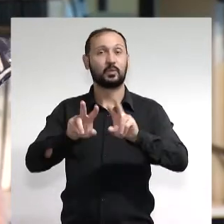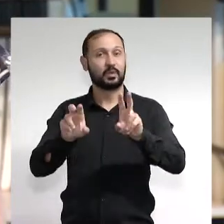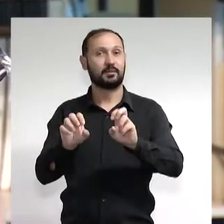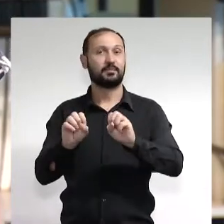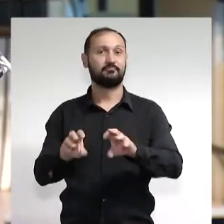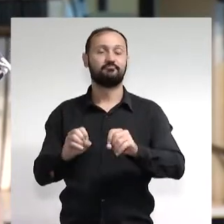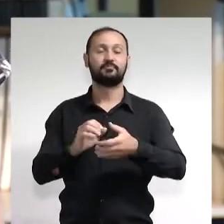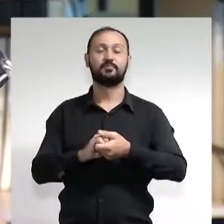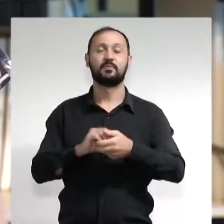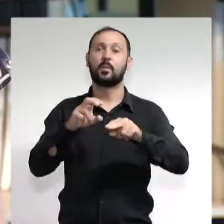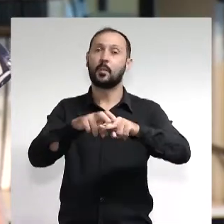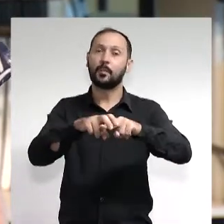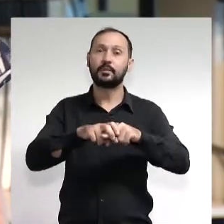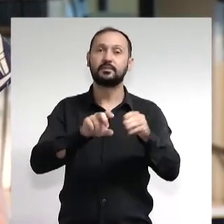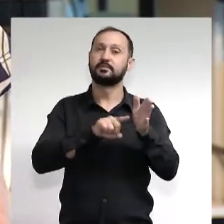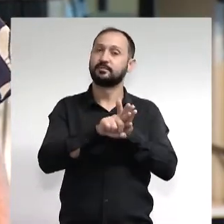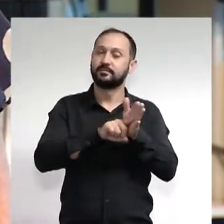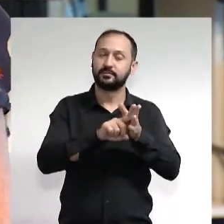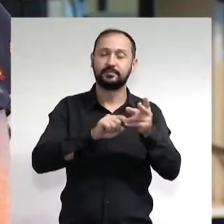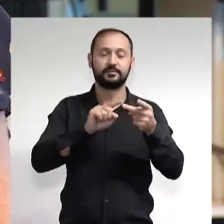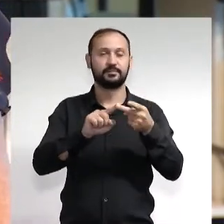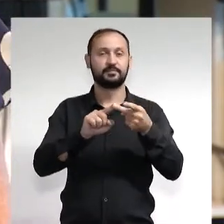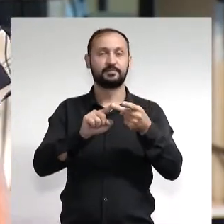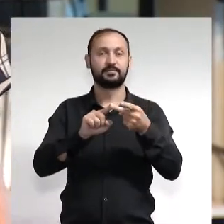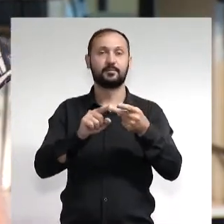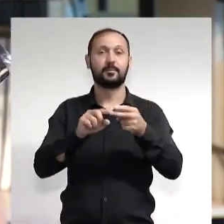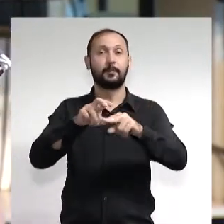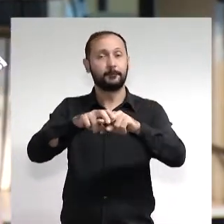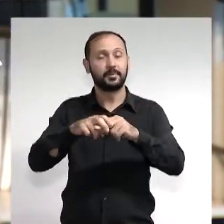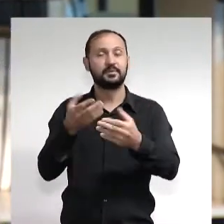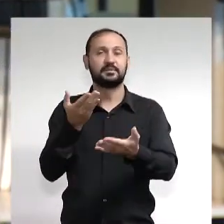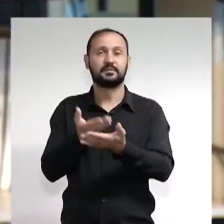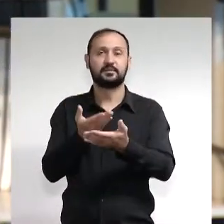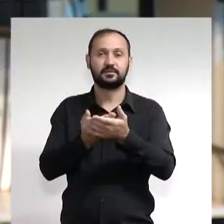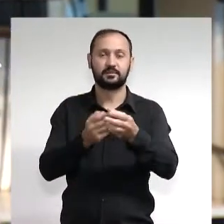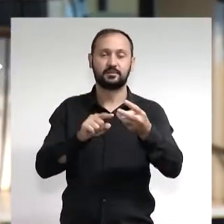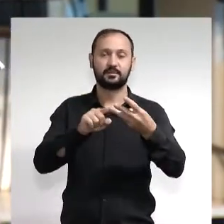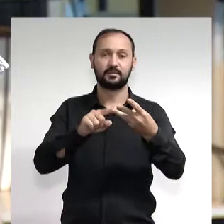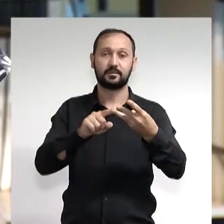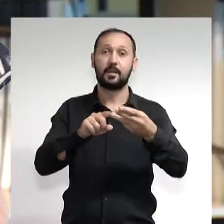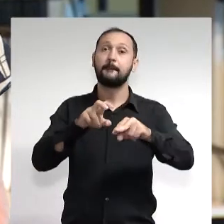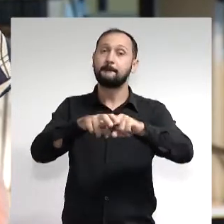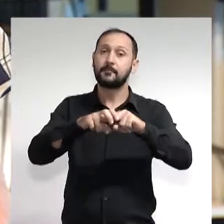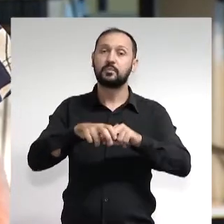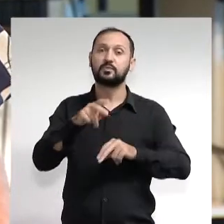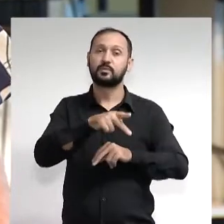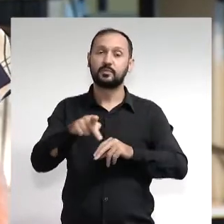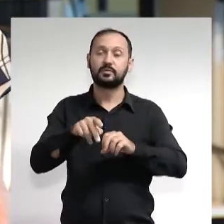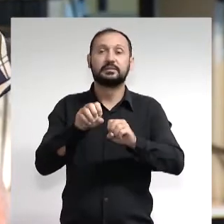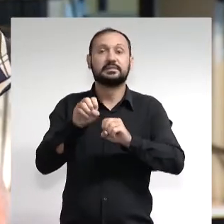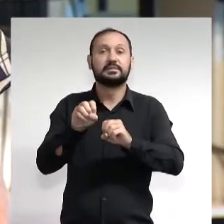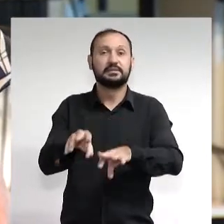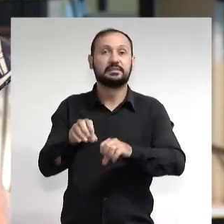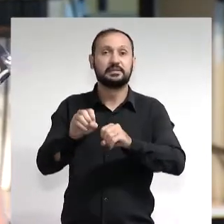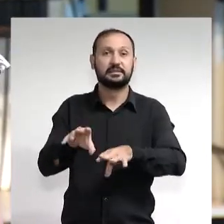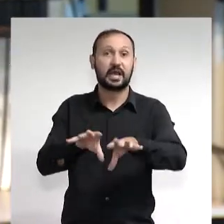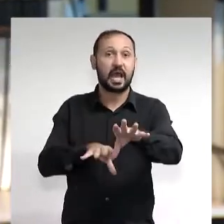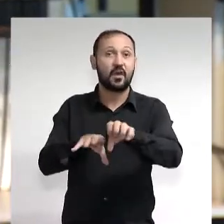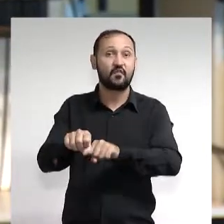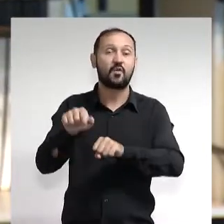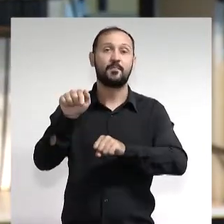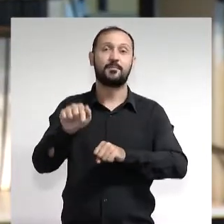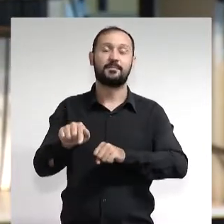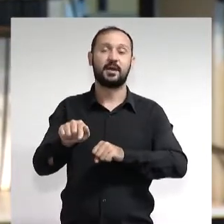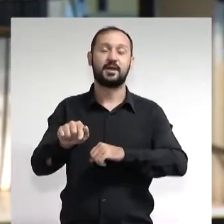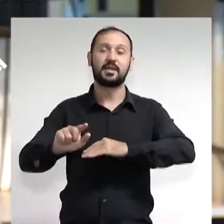Por isso é importante a pesquisa, por isso é importante o estudo e por isso é muito importante a formação de professores